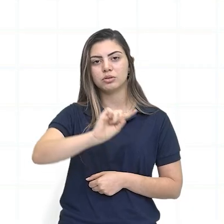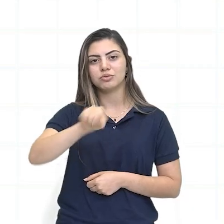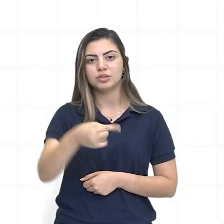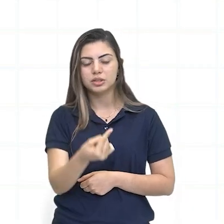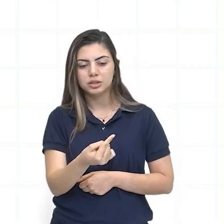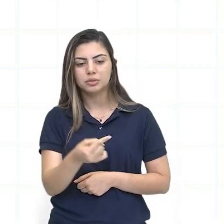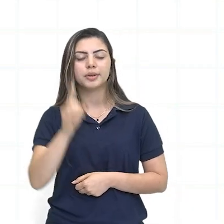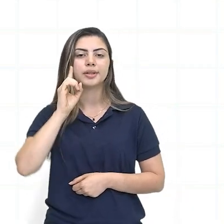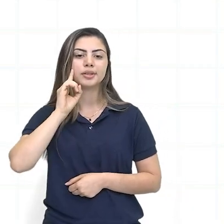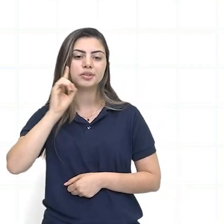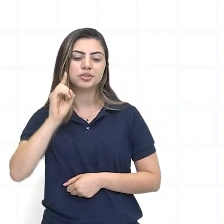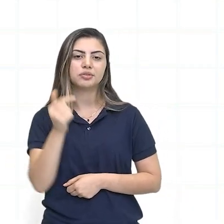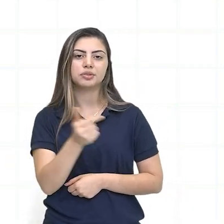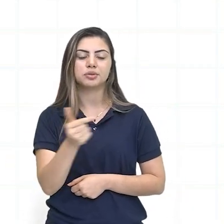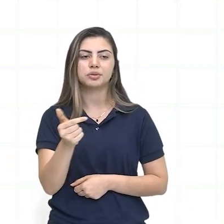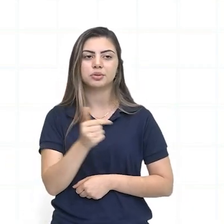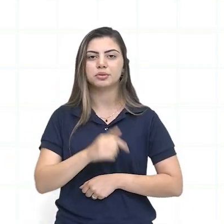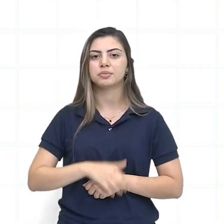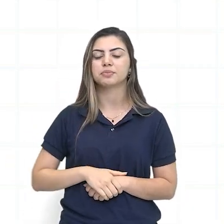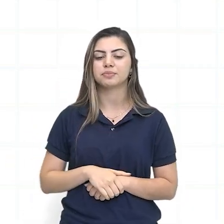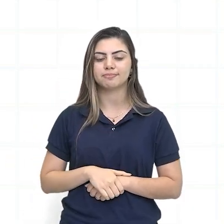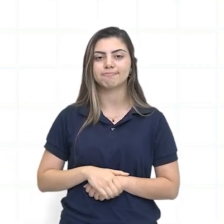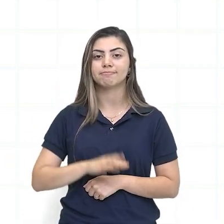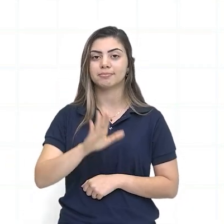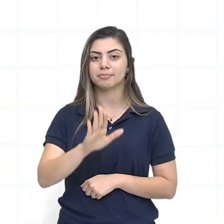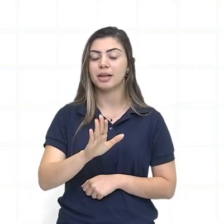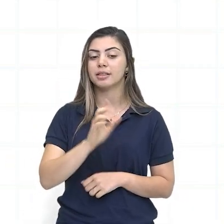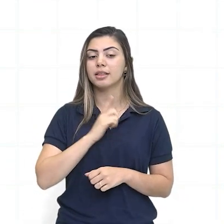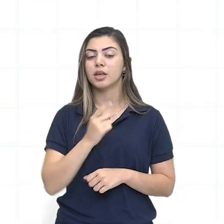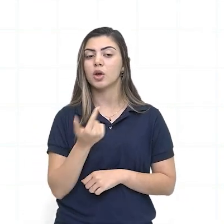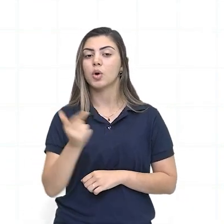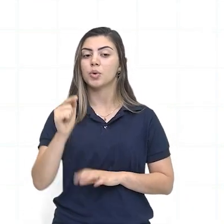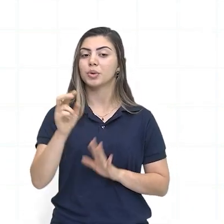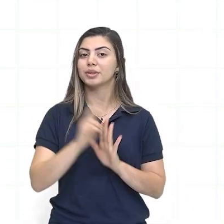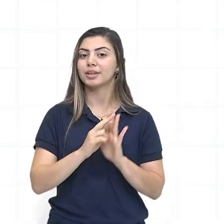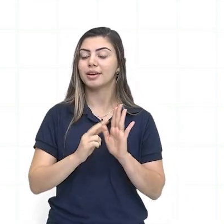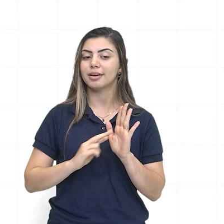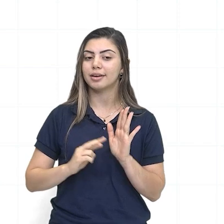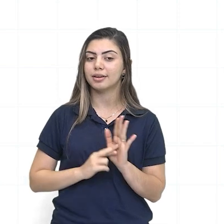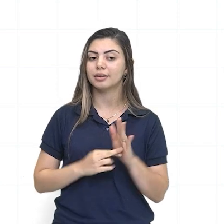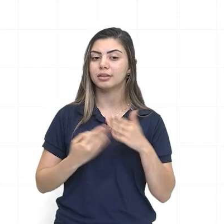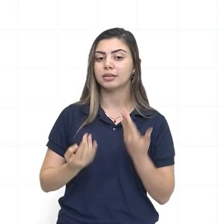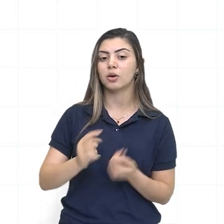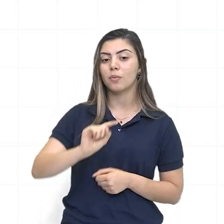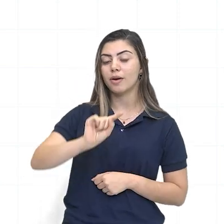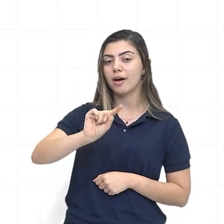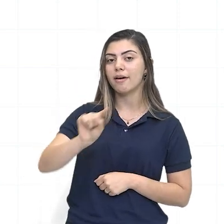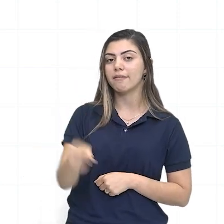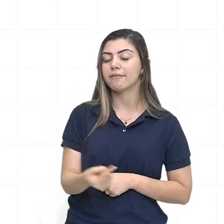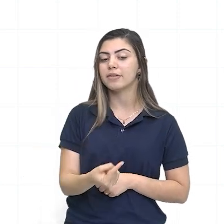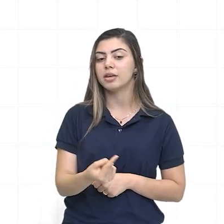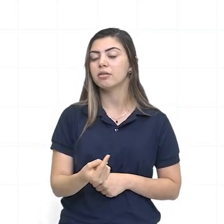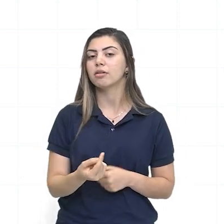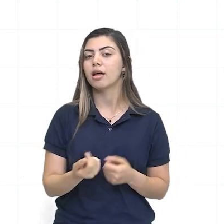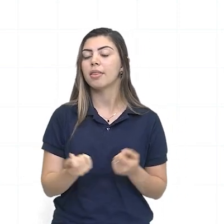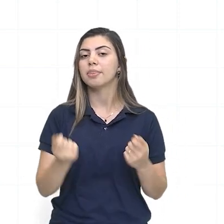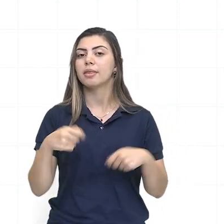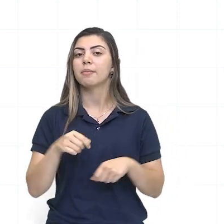dia, certo? Seguido, nós temos uma outra regrinha, que a vírgula serve para